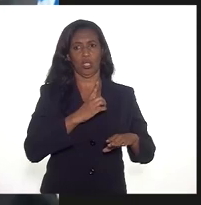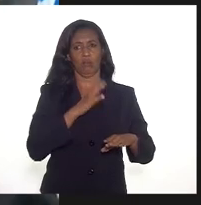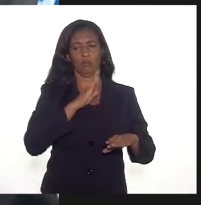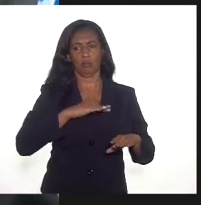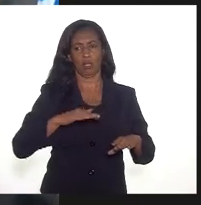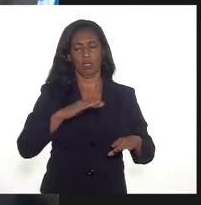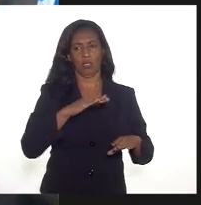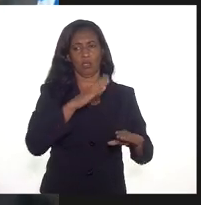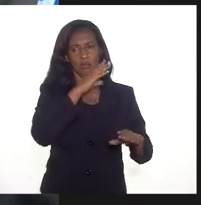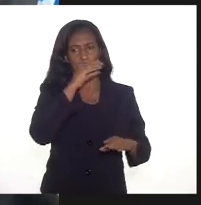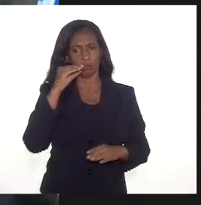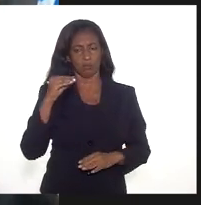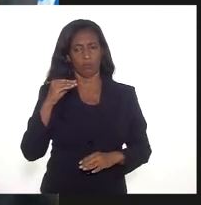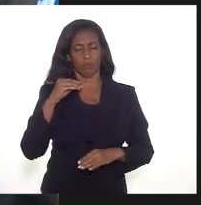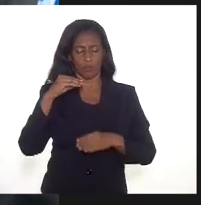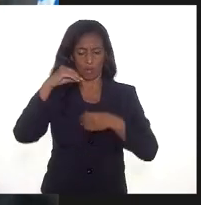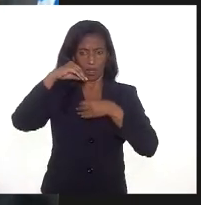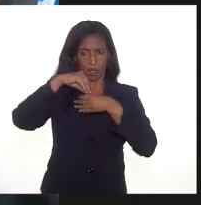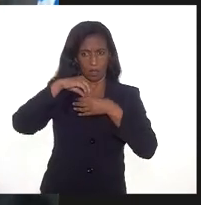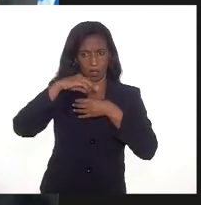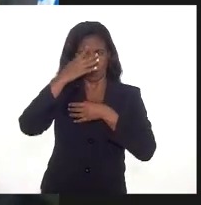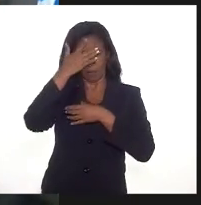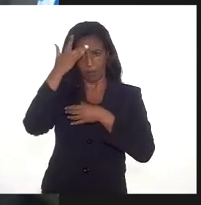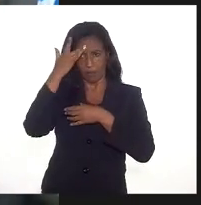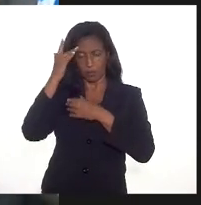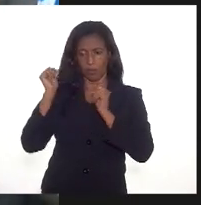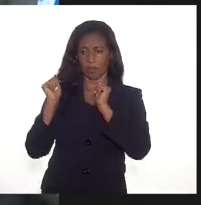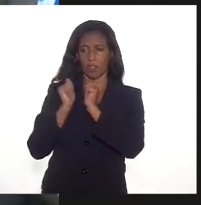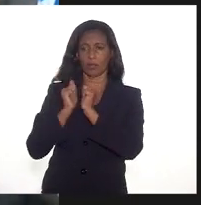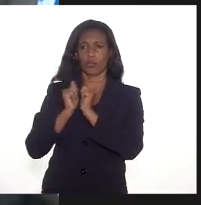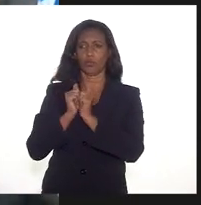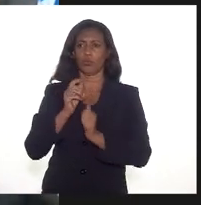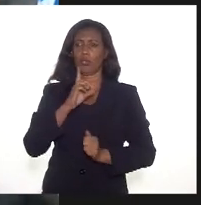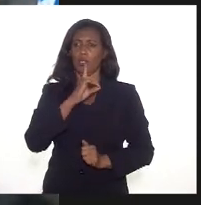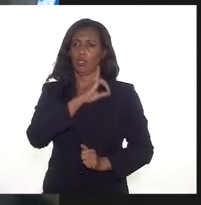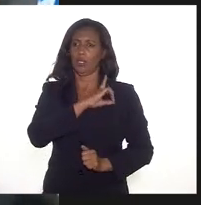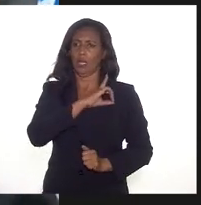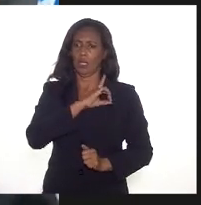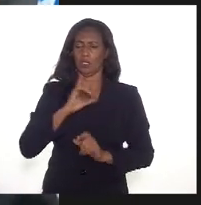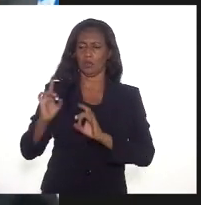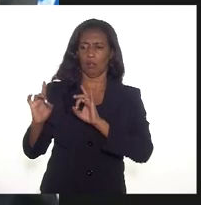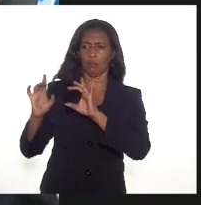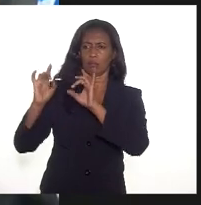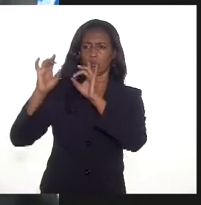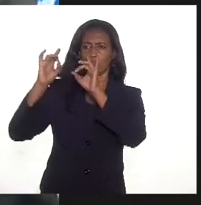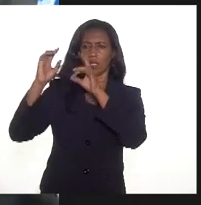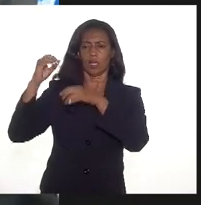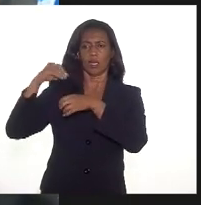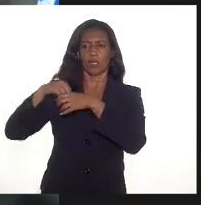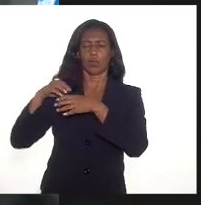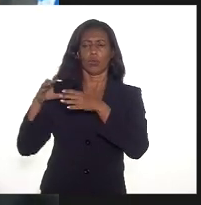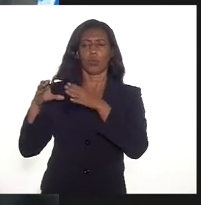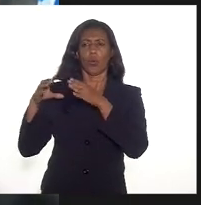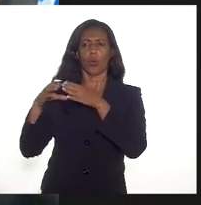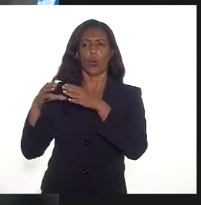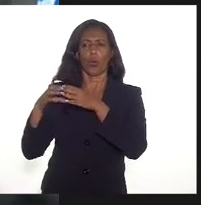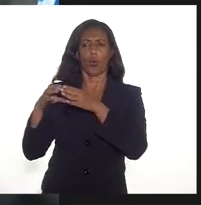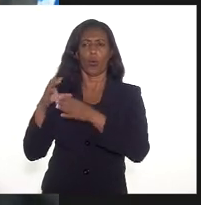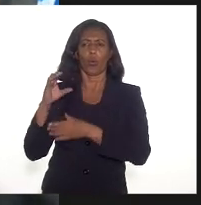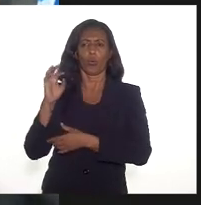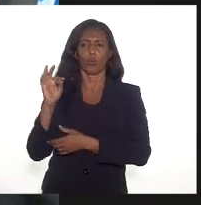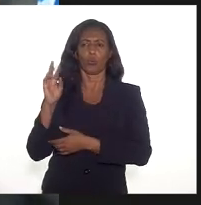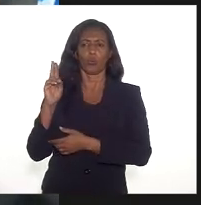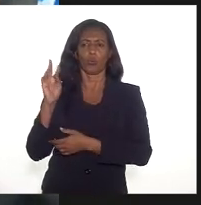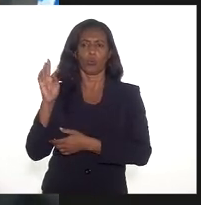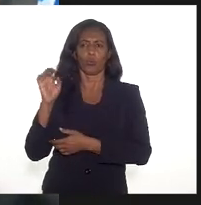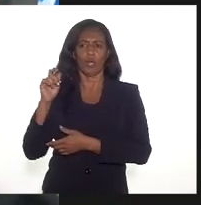da patrulha atuarão em conjunto com as delegacias especializadas e os conselhos tutelares, com mais rigor